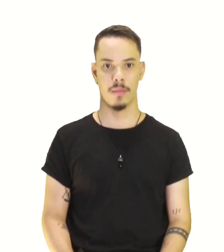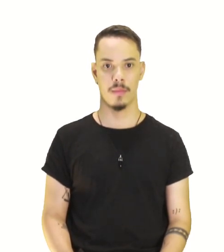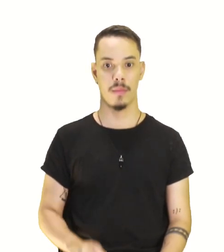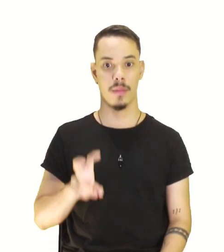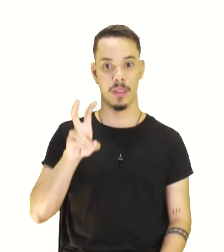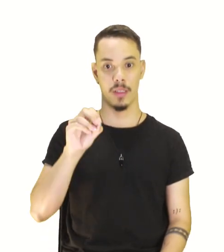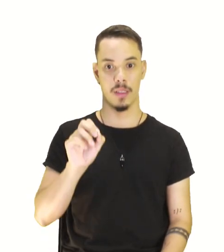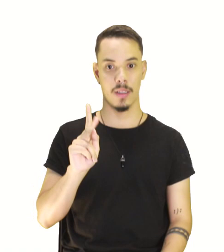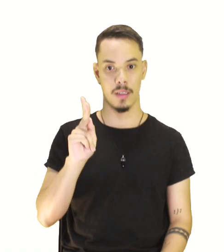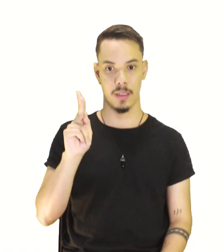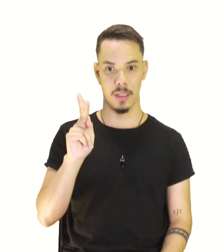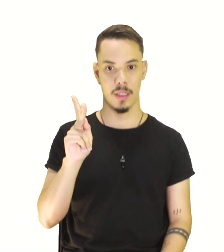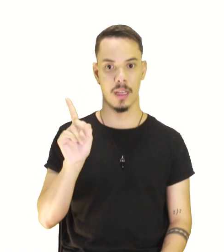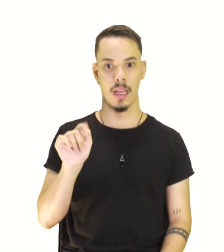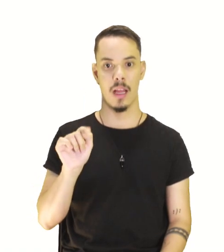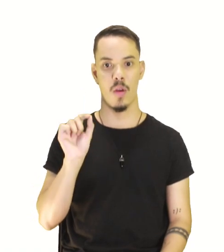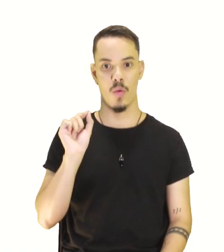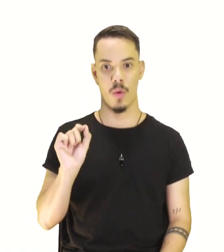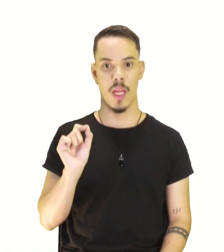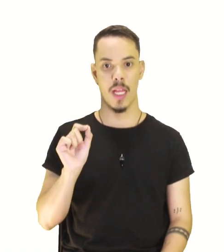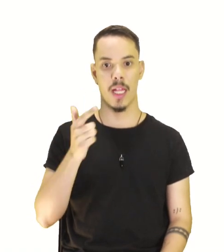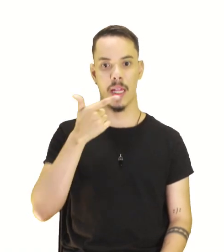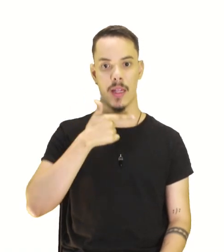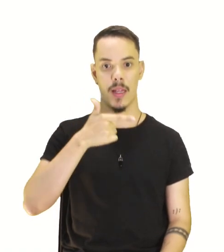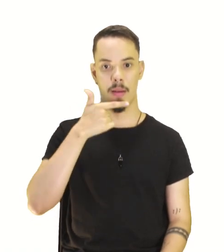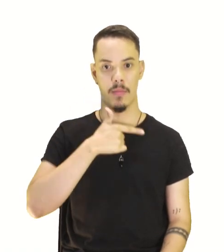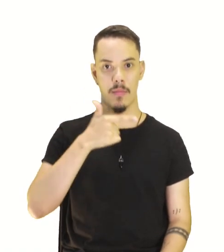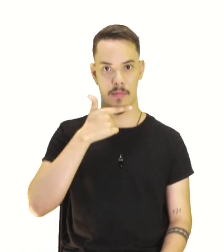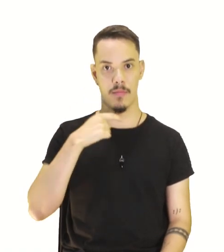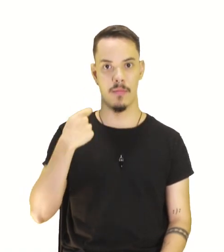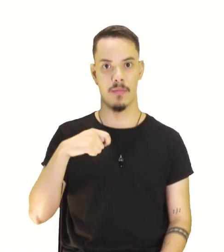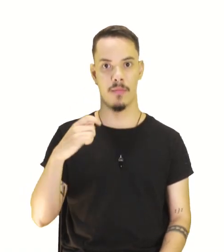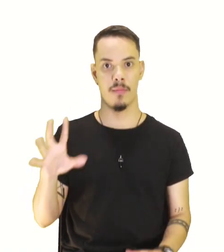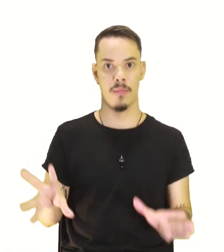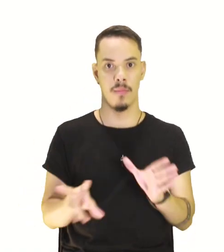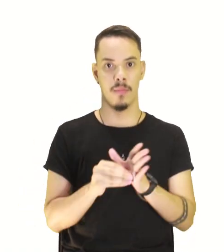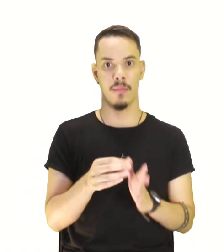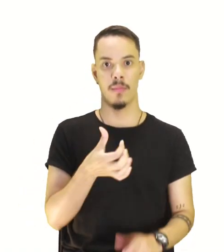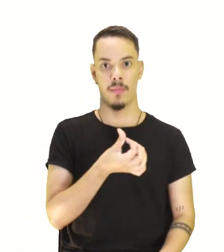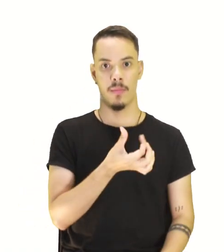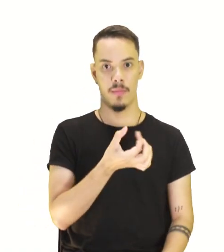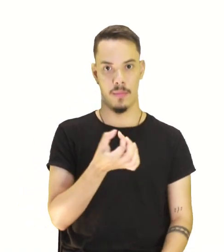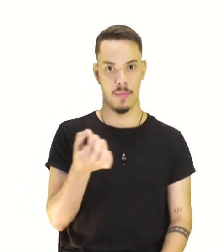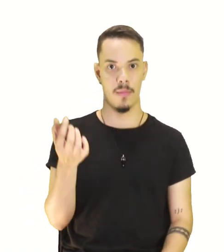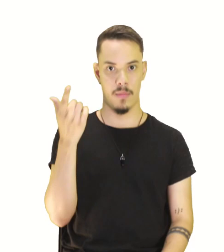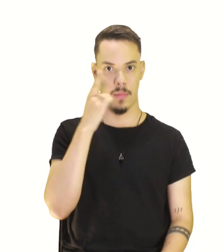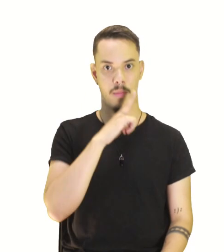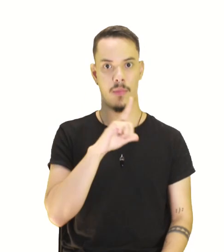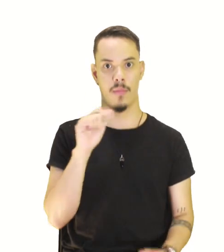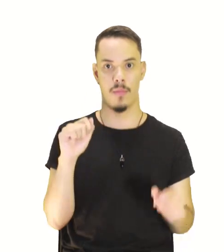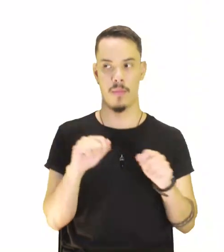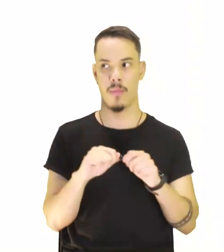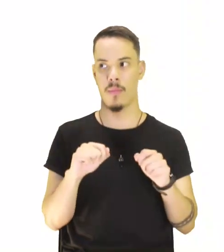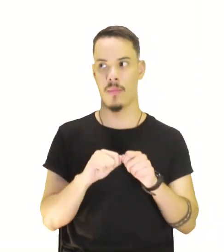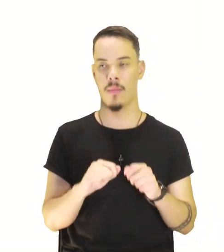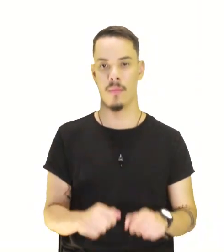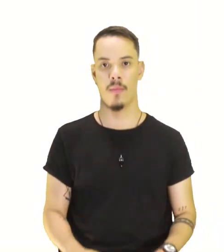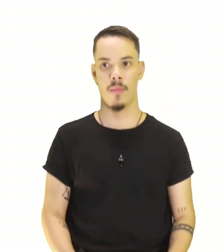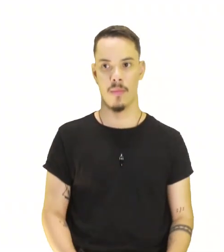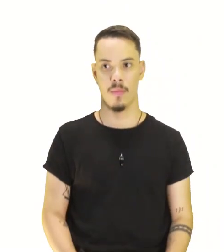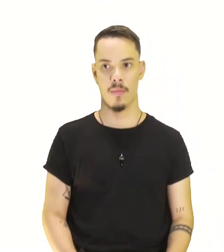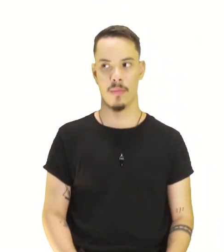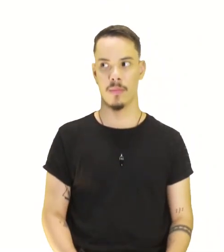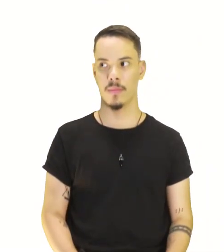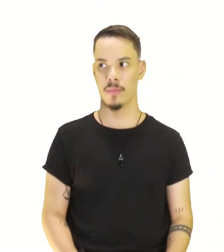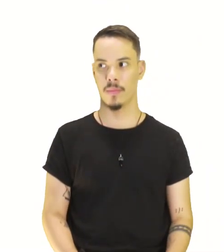de queijo, a gente vai precisar, né, de 600 litros de leite para produzir os 50 quilos de queijo. Vamos lá